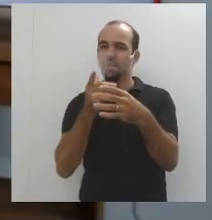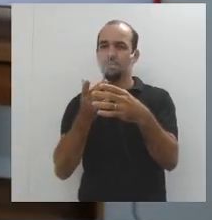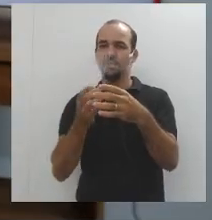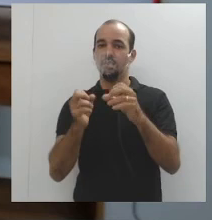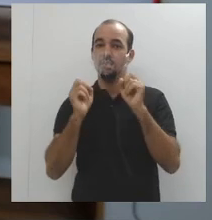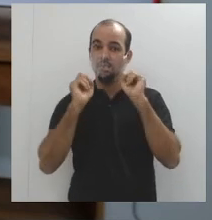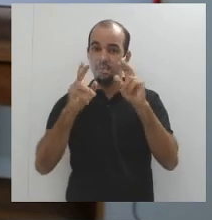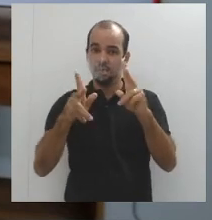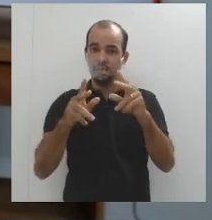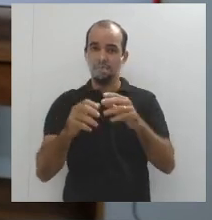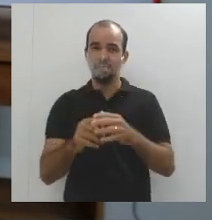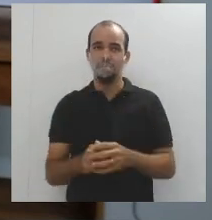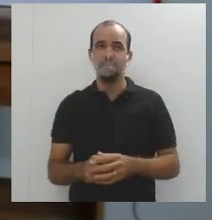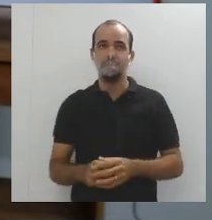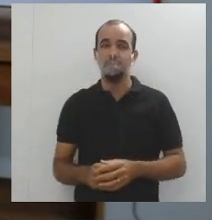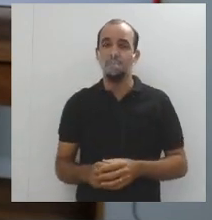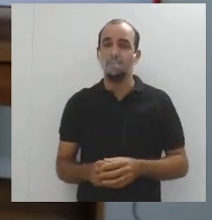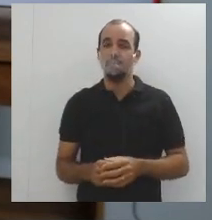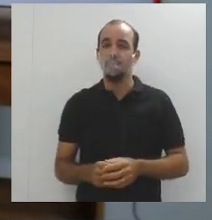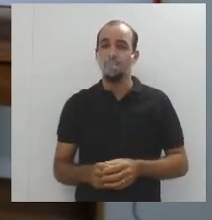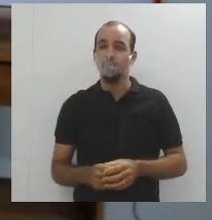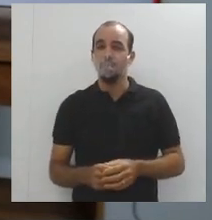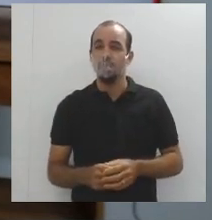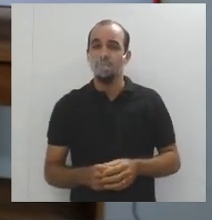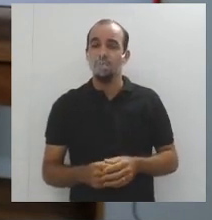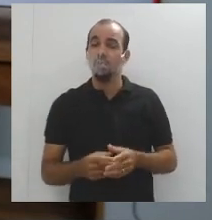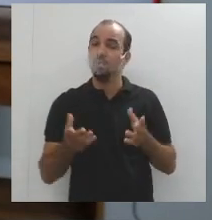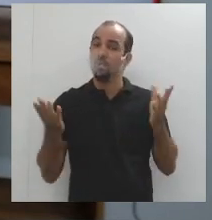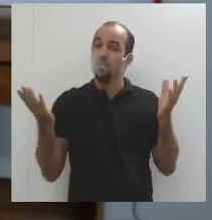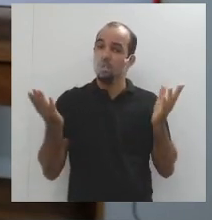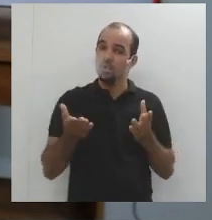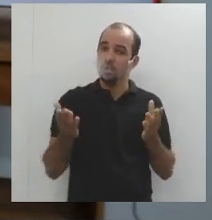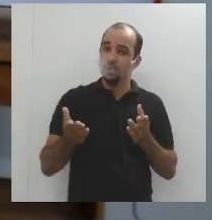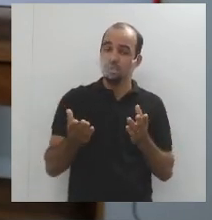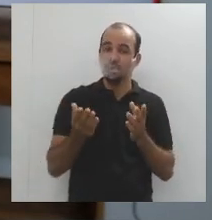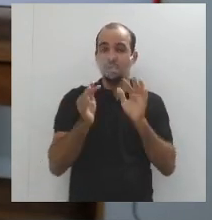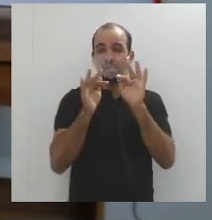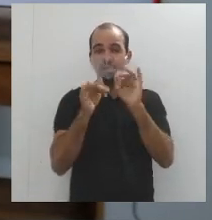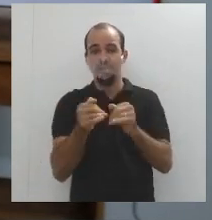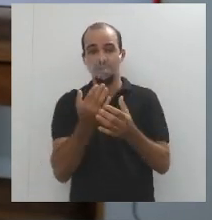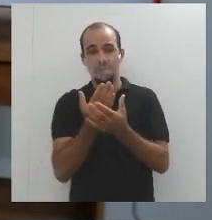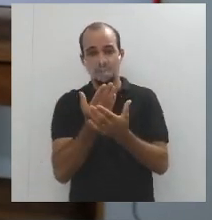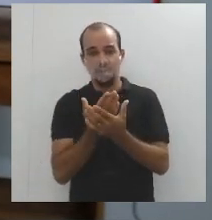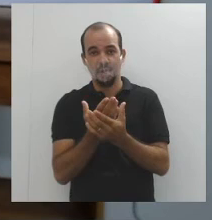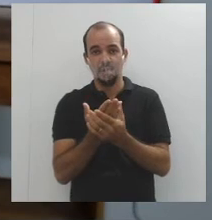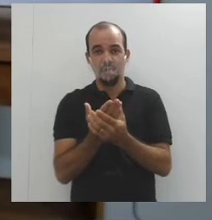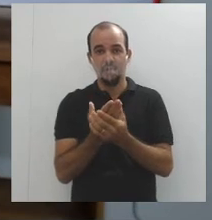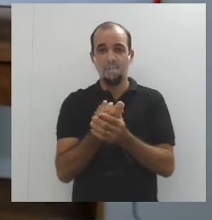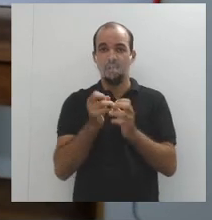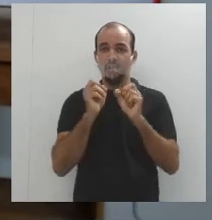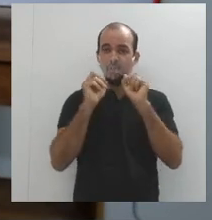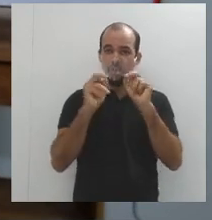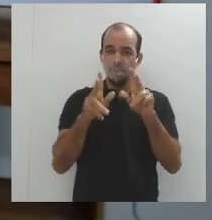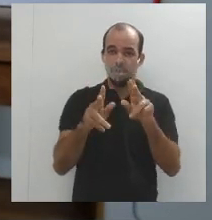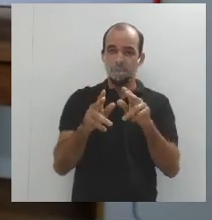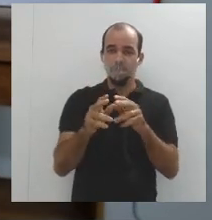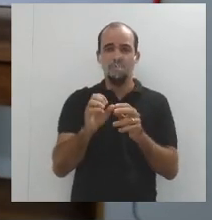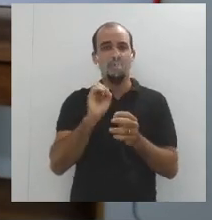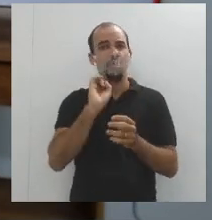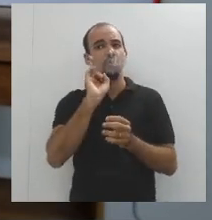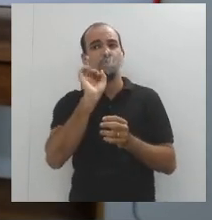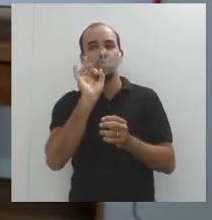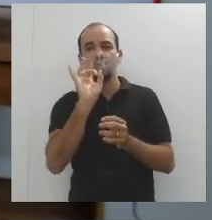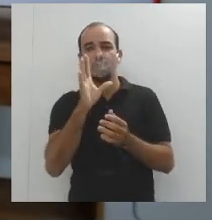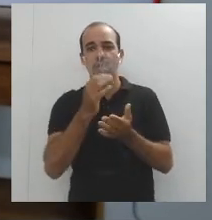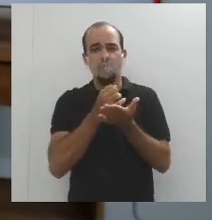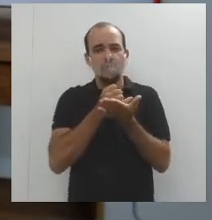Gente, era isso que hoje tínhamos que ver, tá? Essa é apenas a introdução sobre